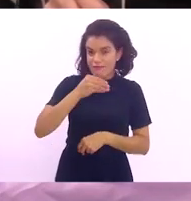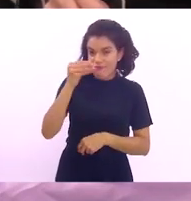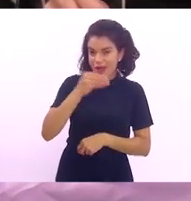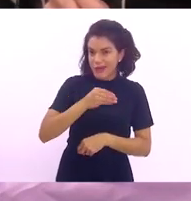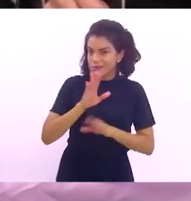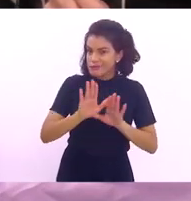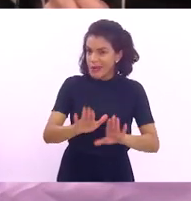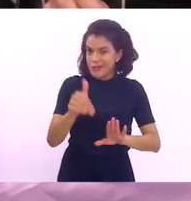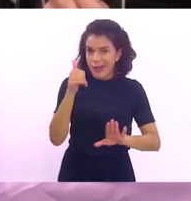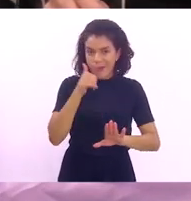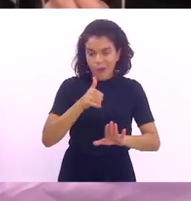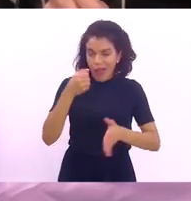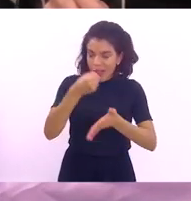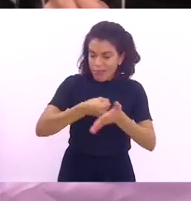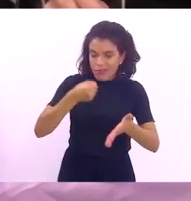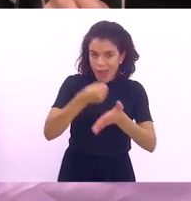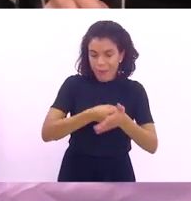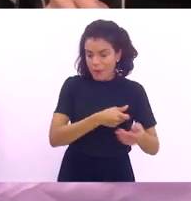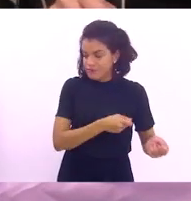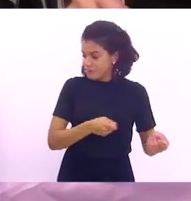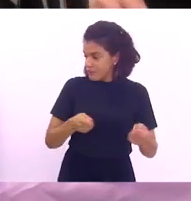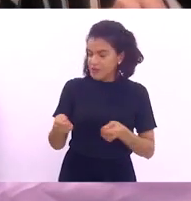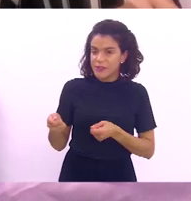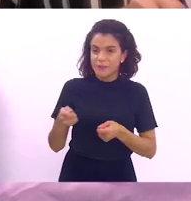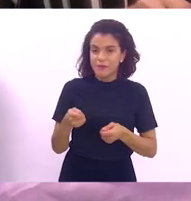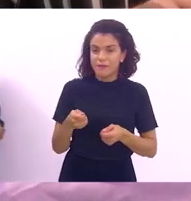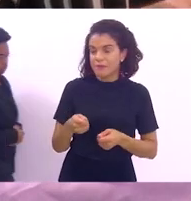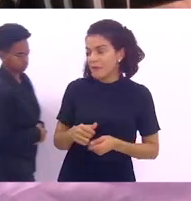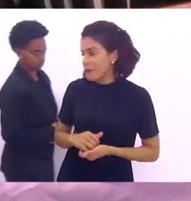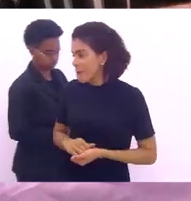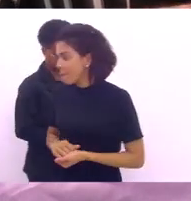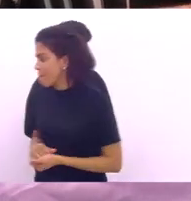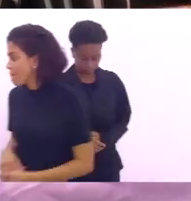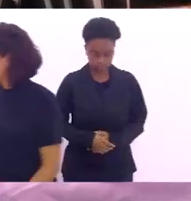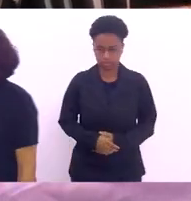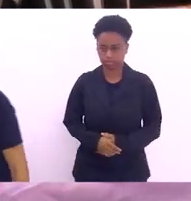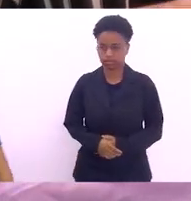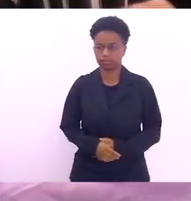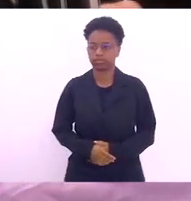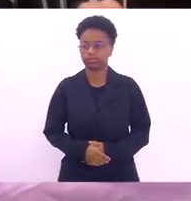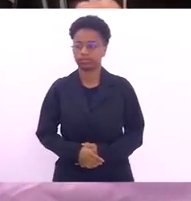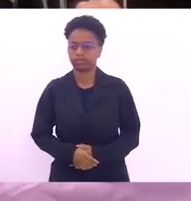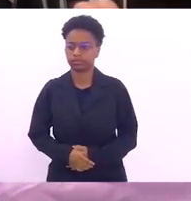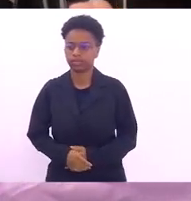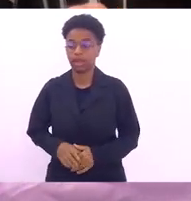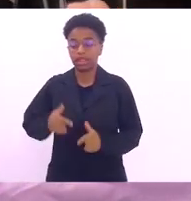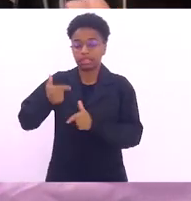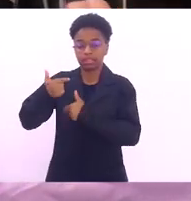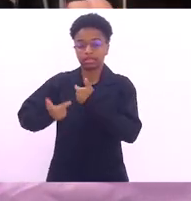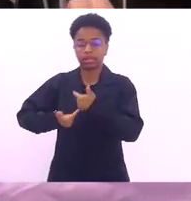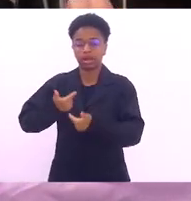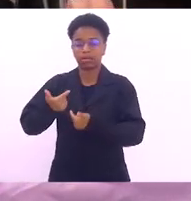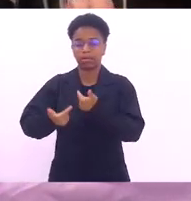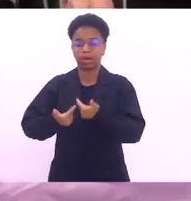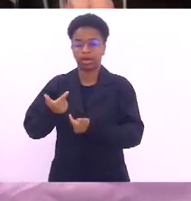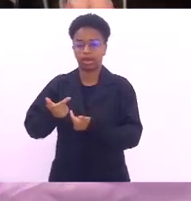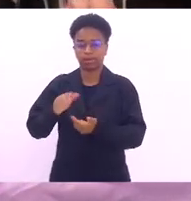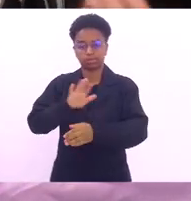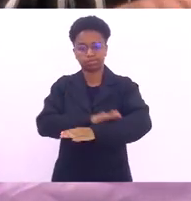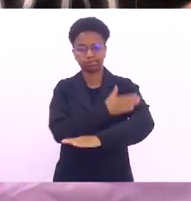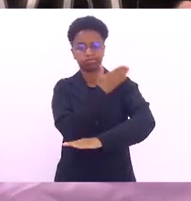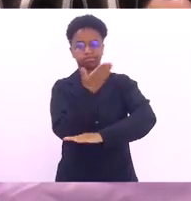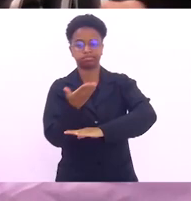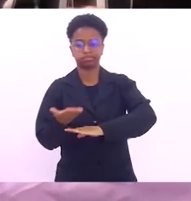na sua labuta diária praticamente ela trabalha no turno